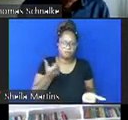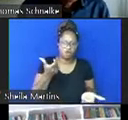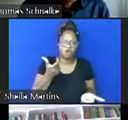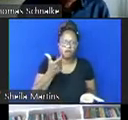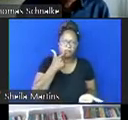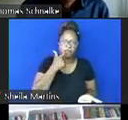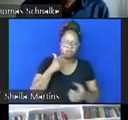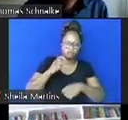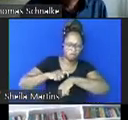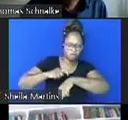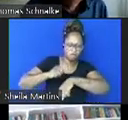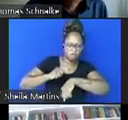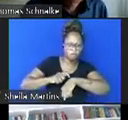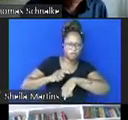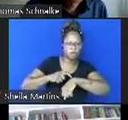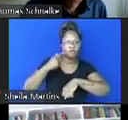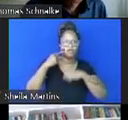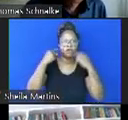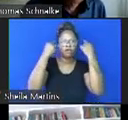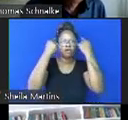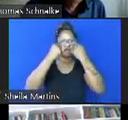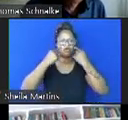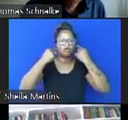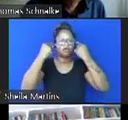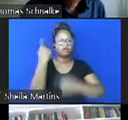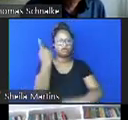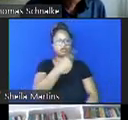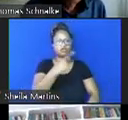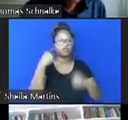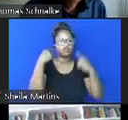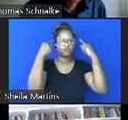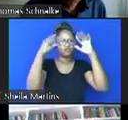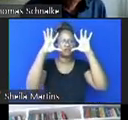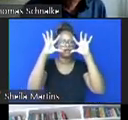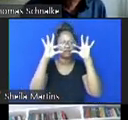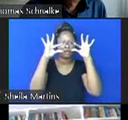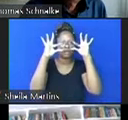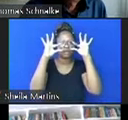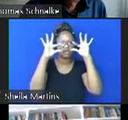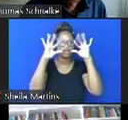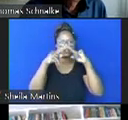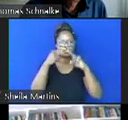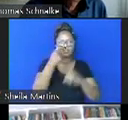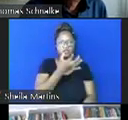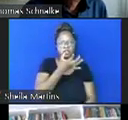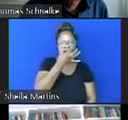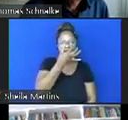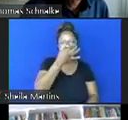Vemos em seus olhos e vemos também nas narinas que